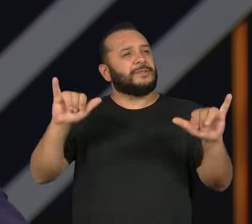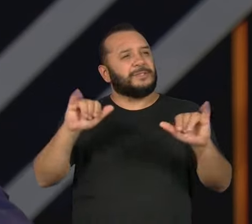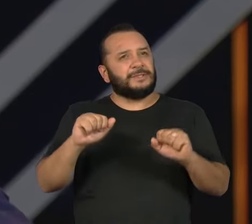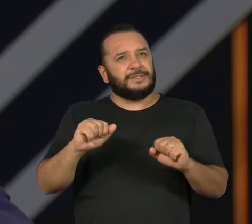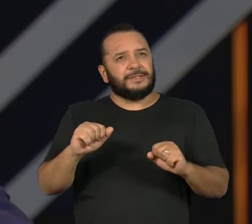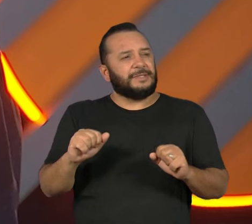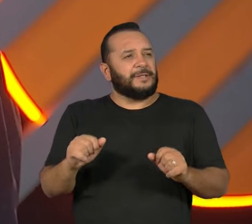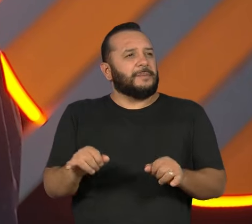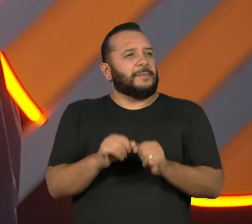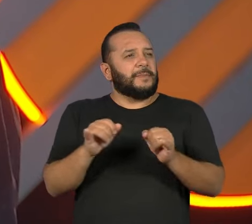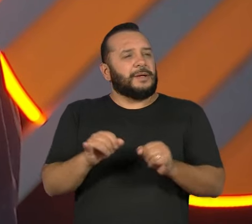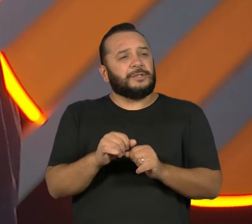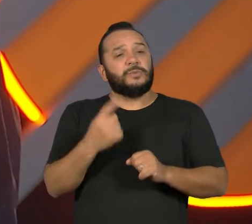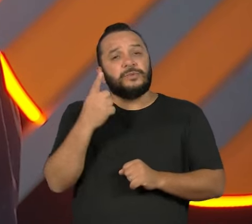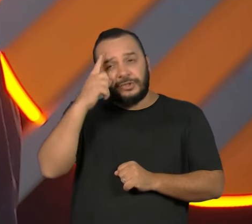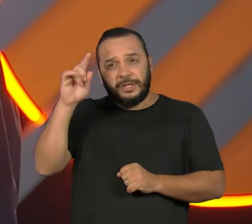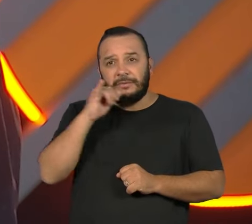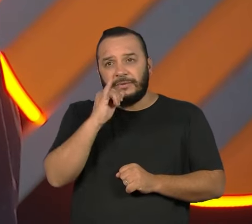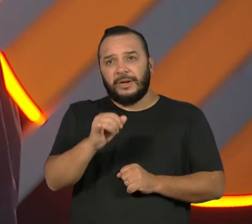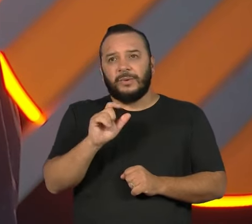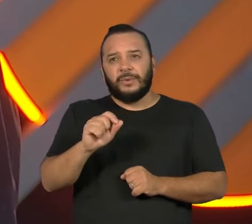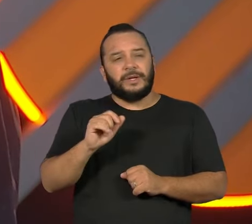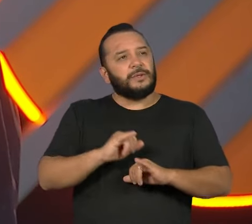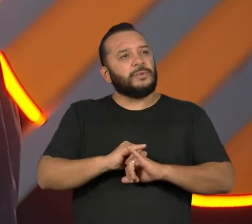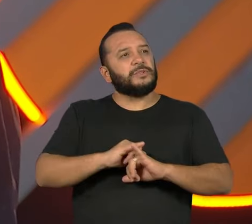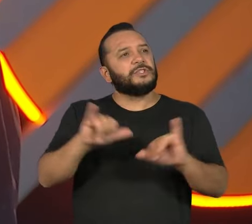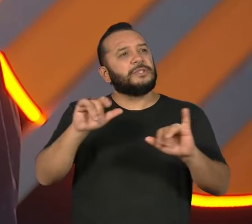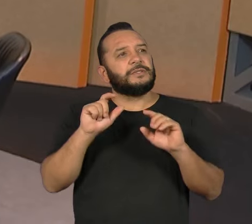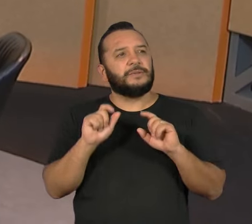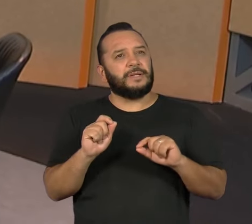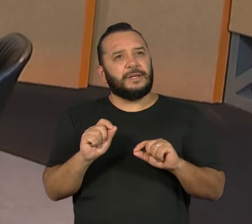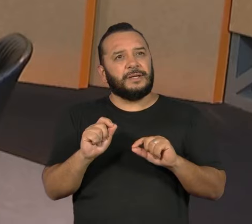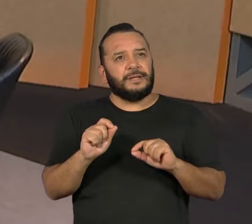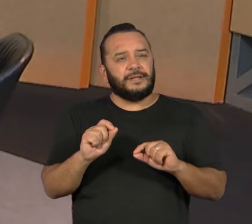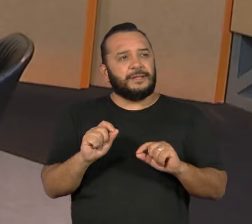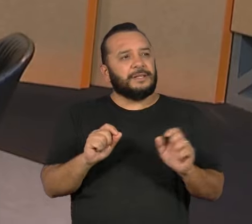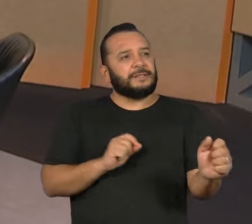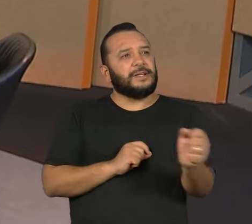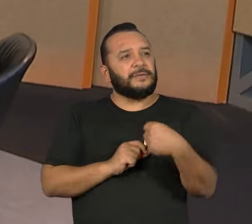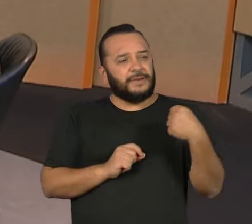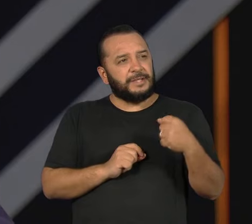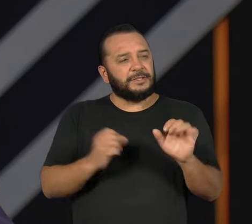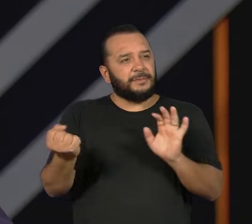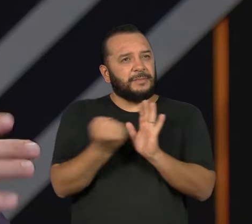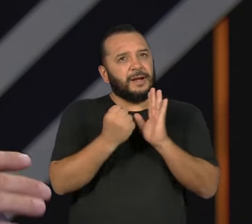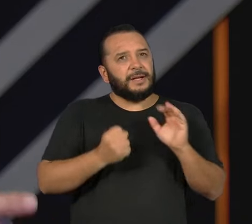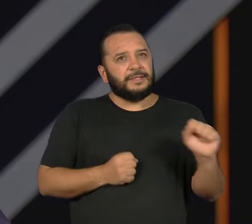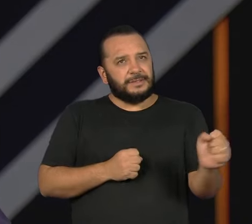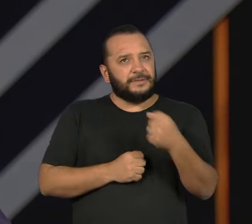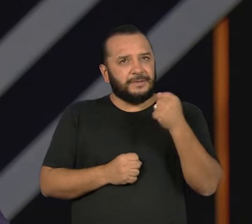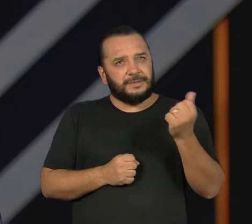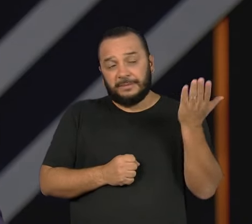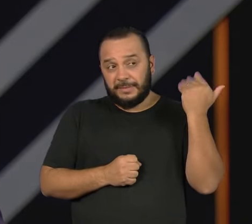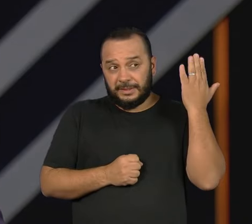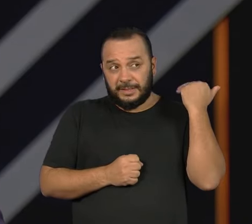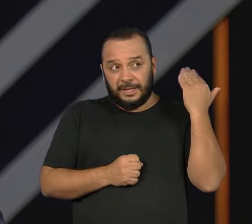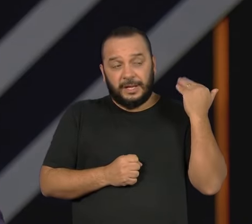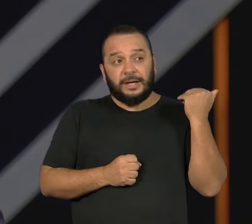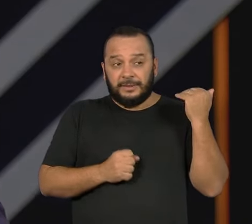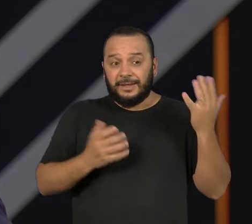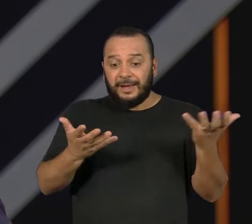estapafúrdias. Aí um dia ele falou sobre uma notícia que era uma cerveja uma marca de cerveja que na época estava querendo entrar no Brasil e